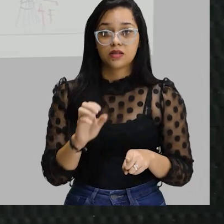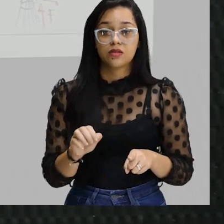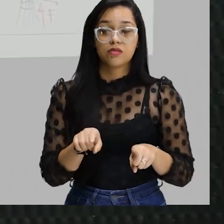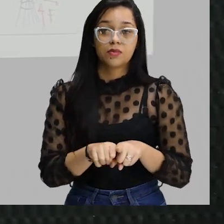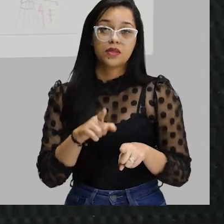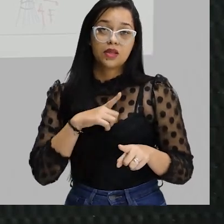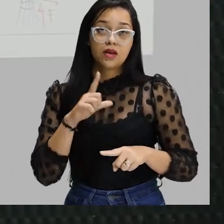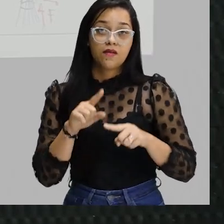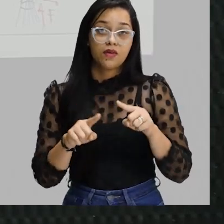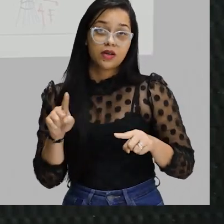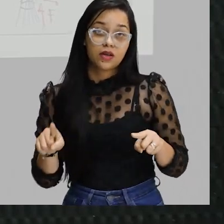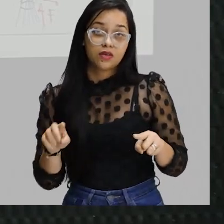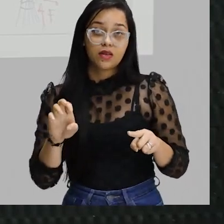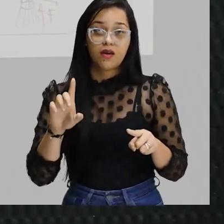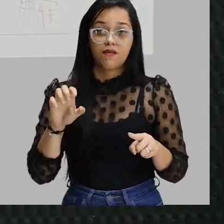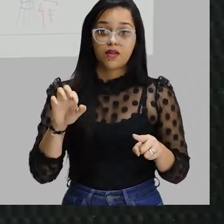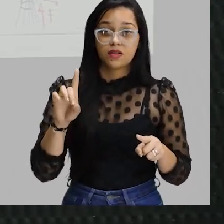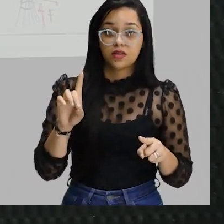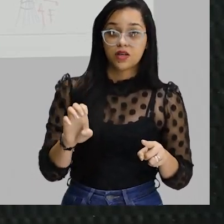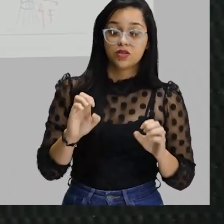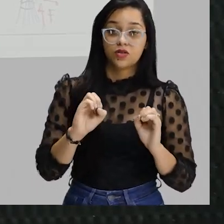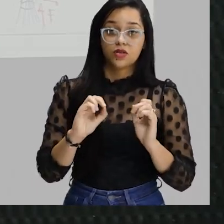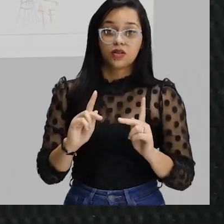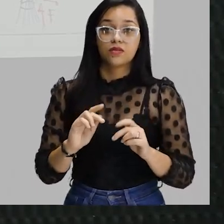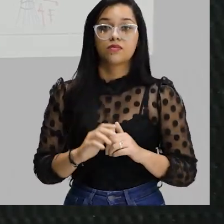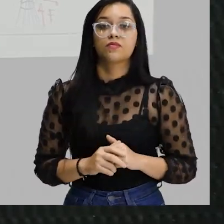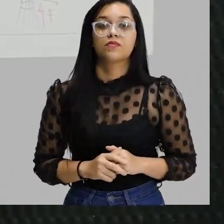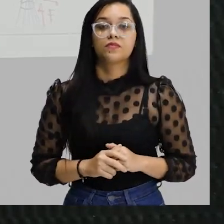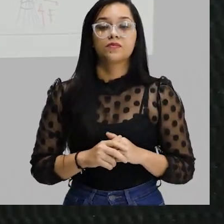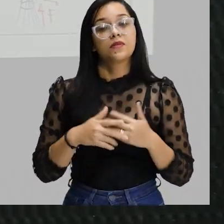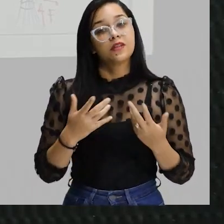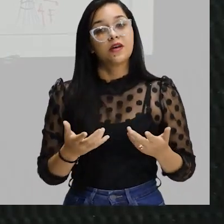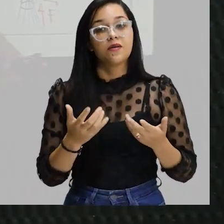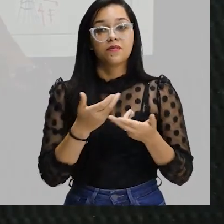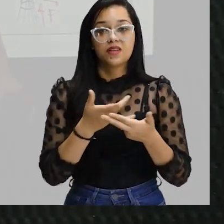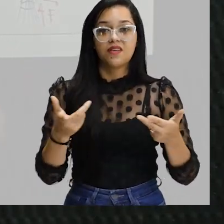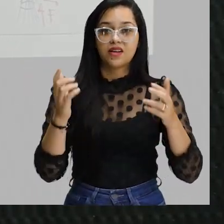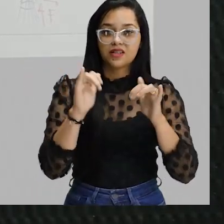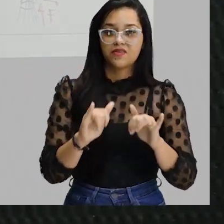temos a variação da velocidade. Tá ok? Bom, então com essas